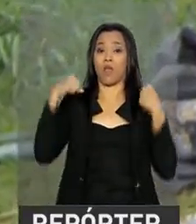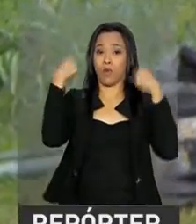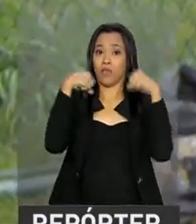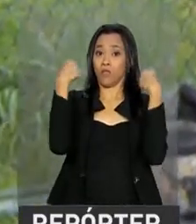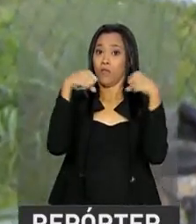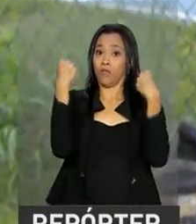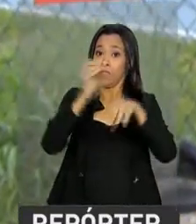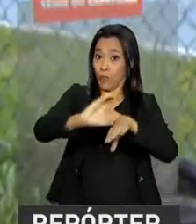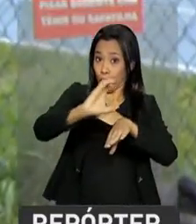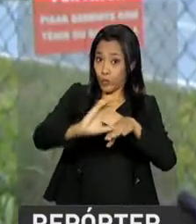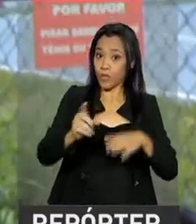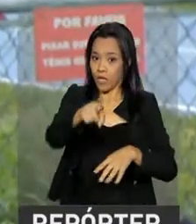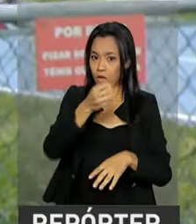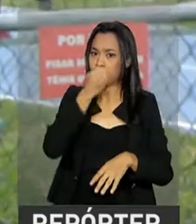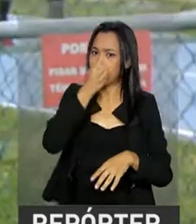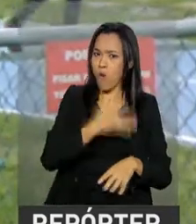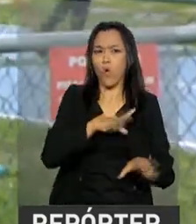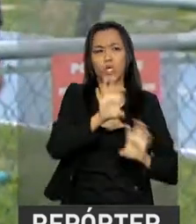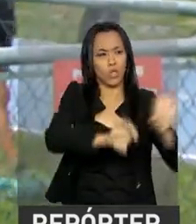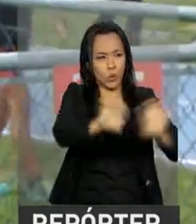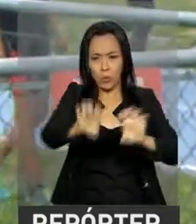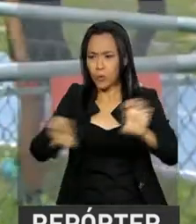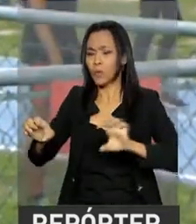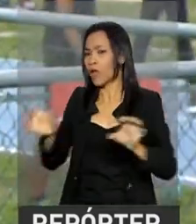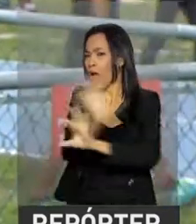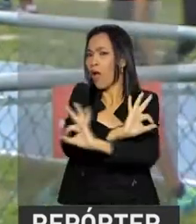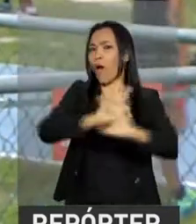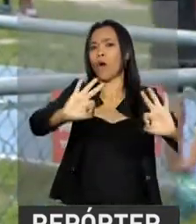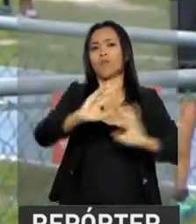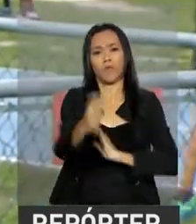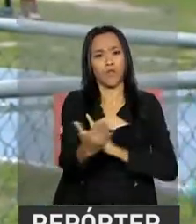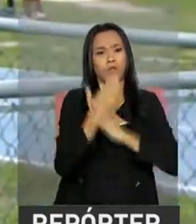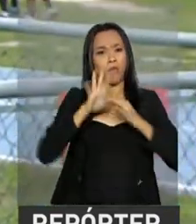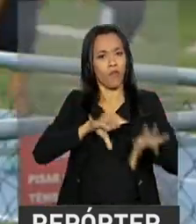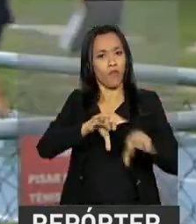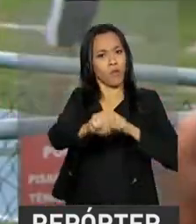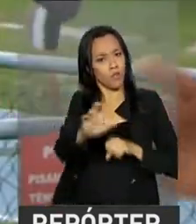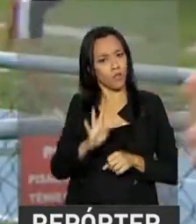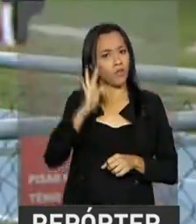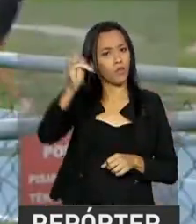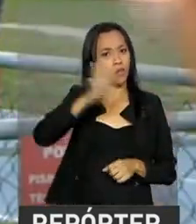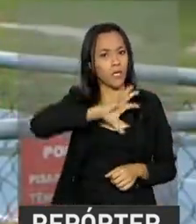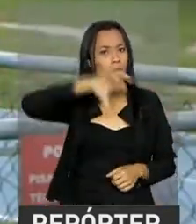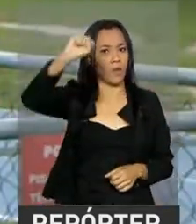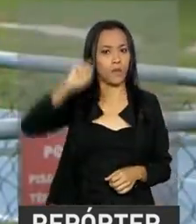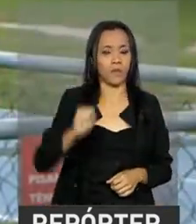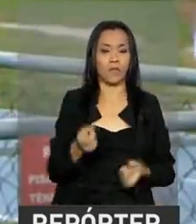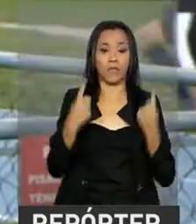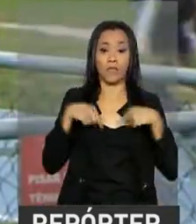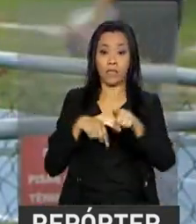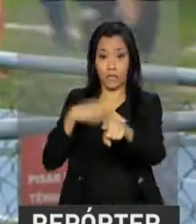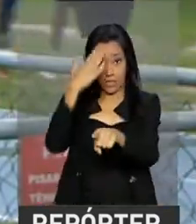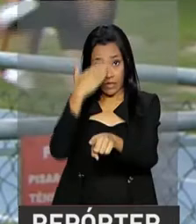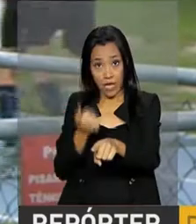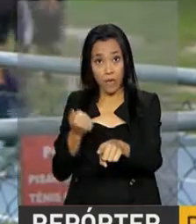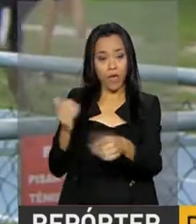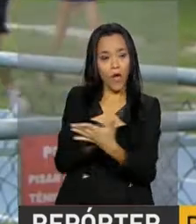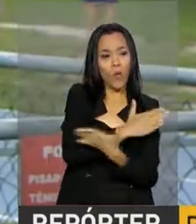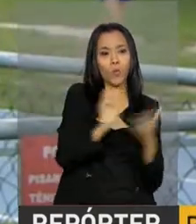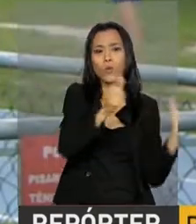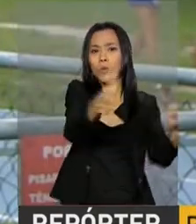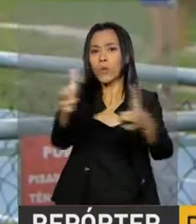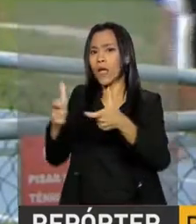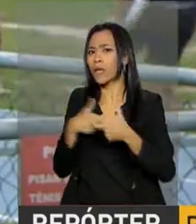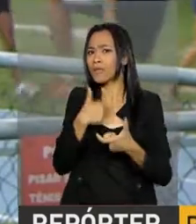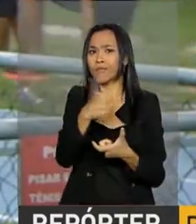uma boa estrutura é fundamental para a formação de futuros campeões quem sabe que muitos lugares em crianças que não